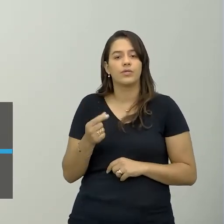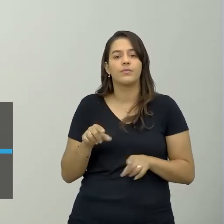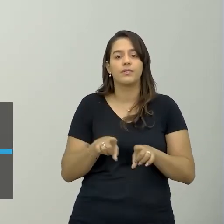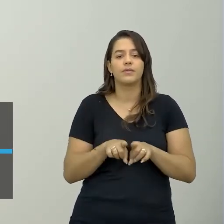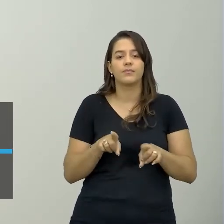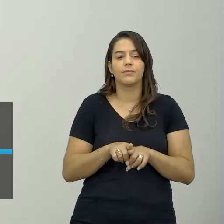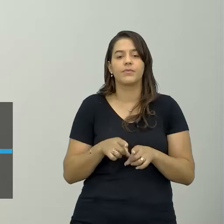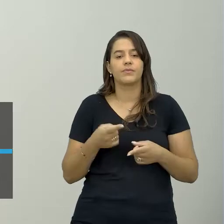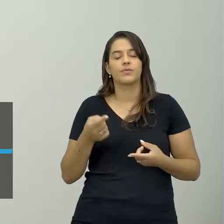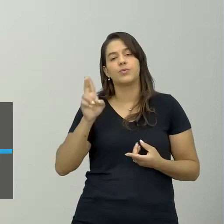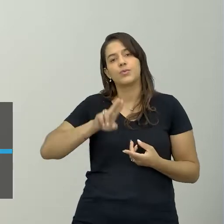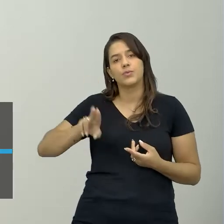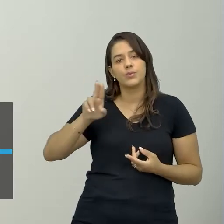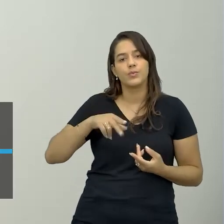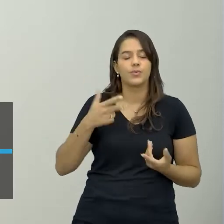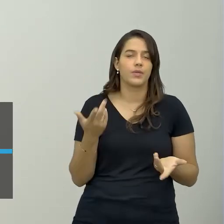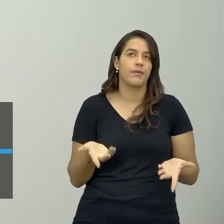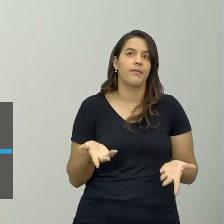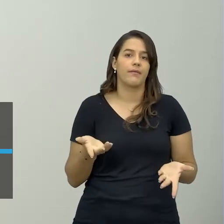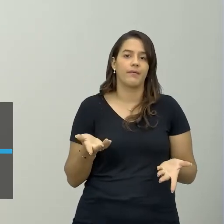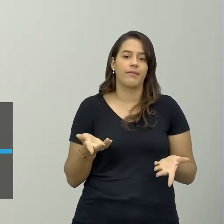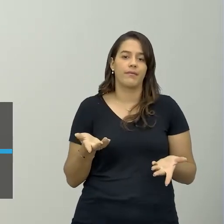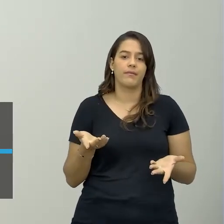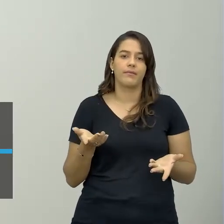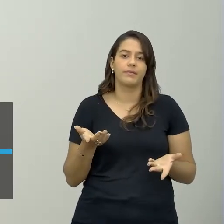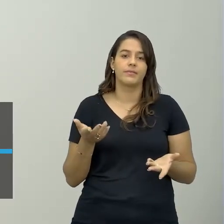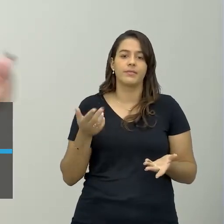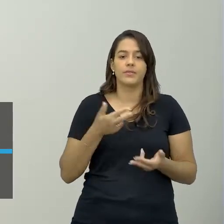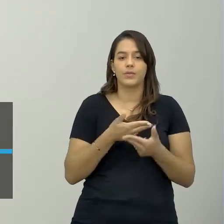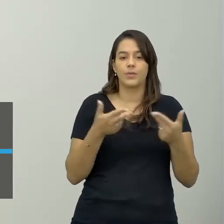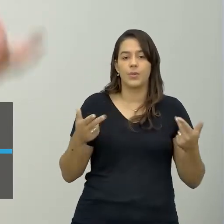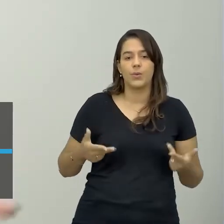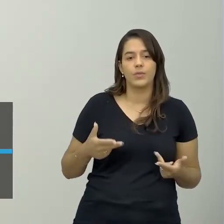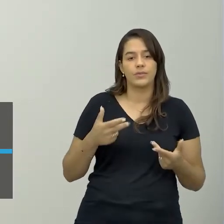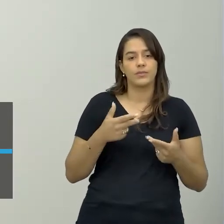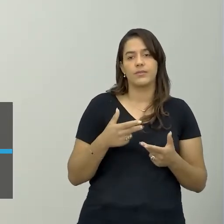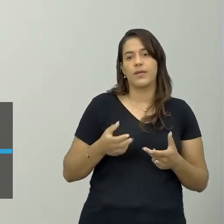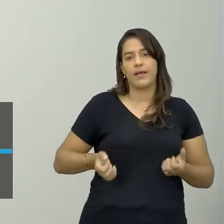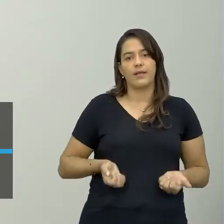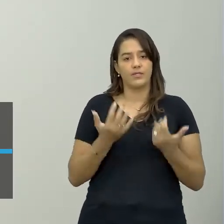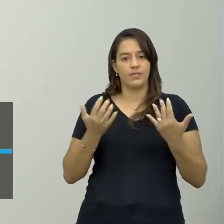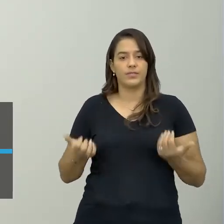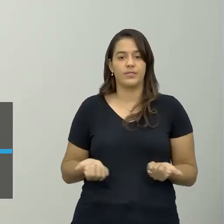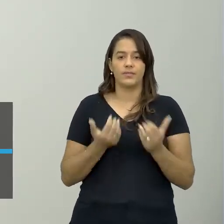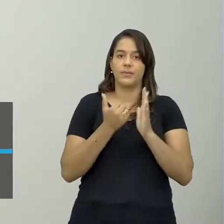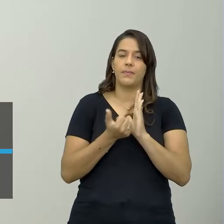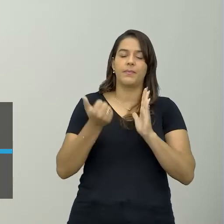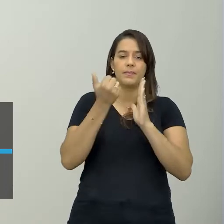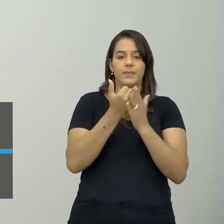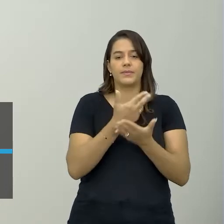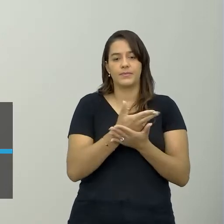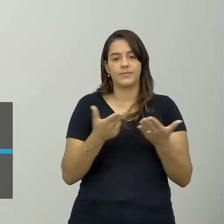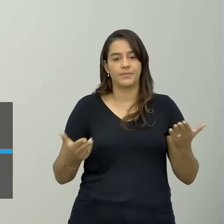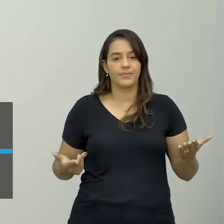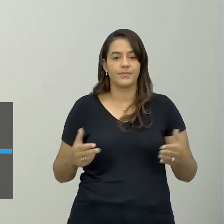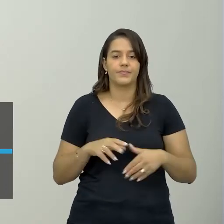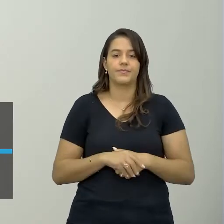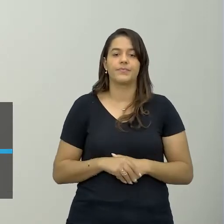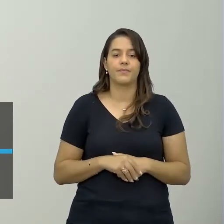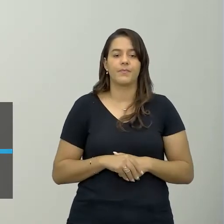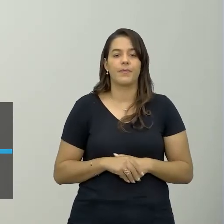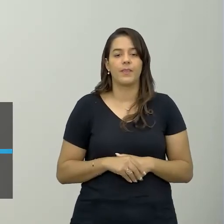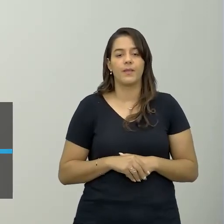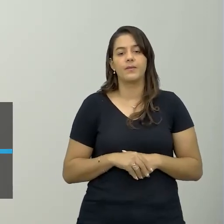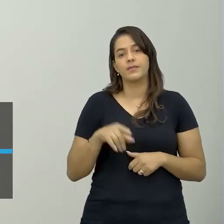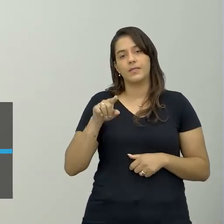é economizar recursos, né? É economizar de não ficar tirando e gastando cada vez mais coisas, né? É de economizar